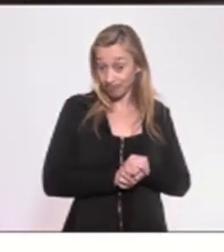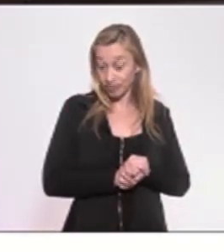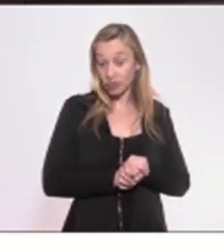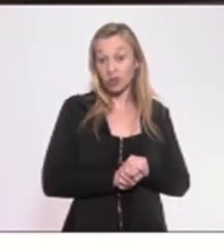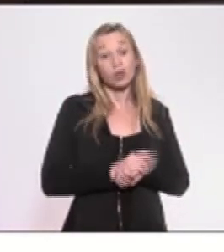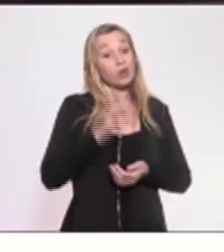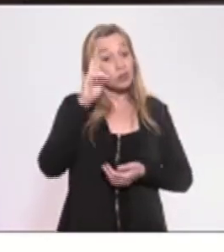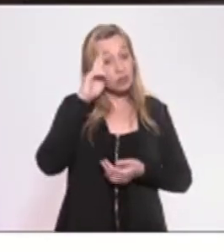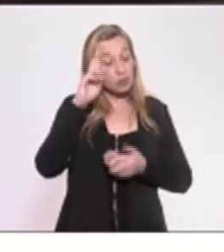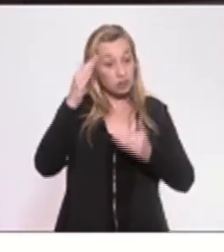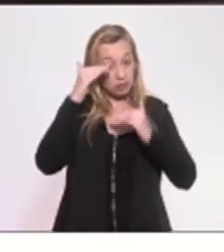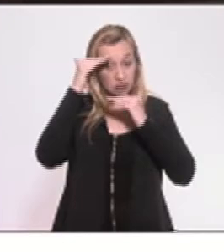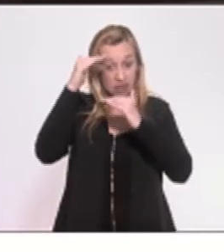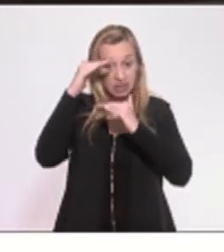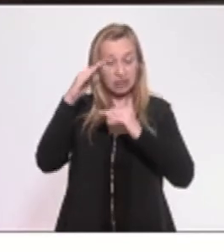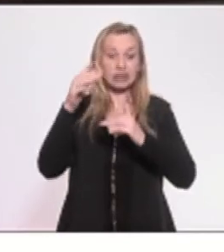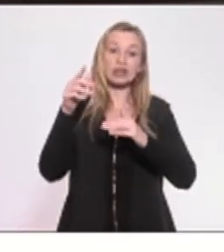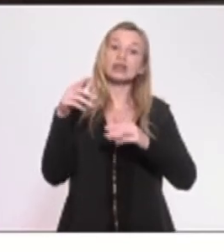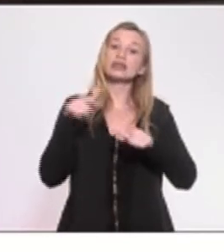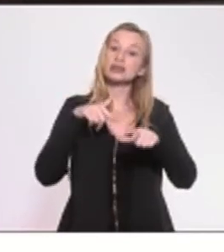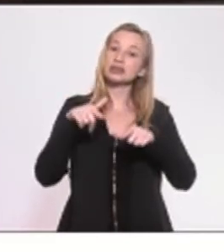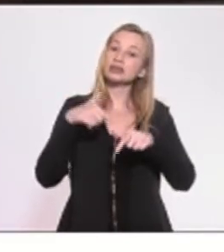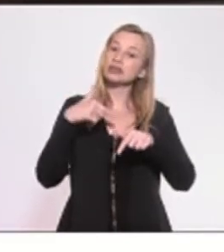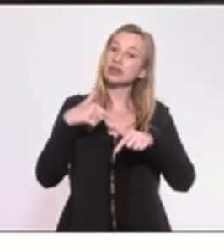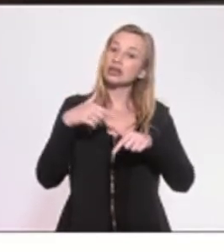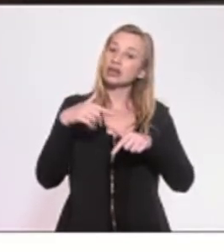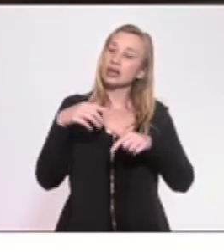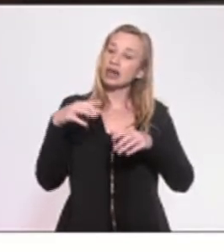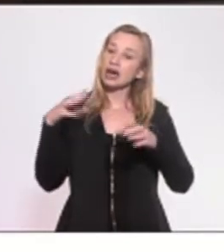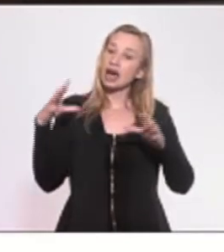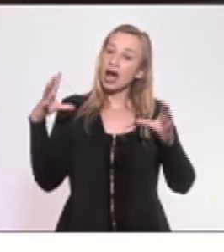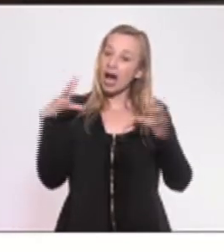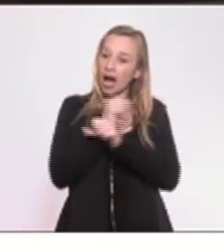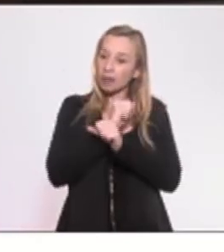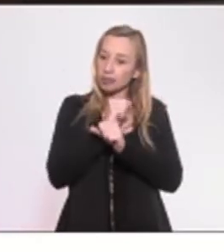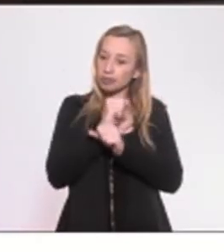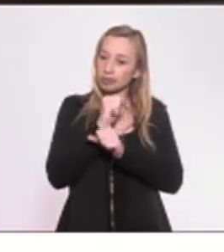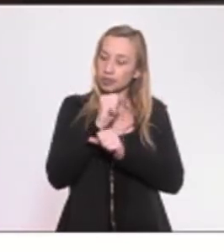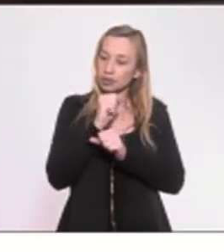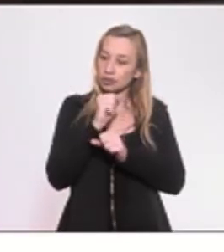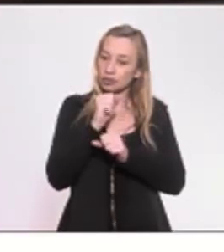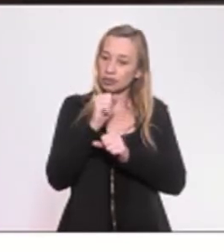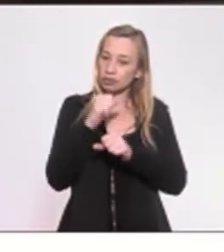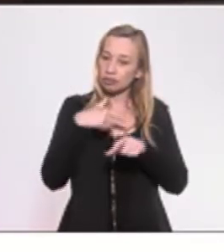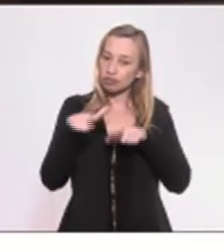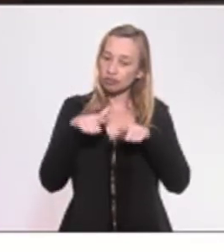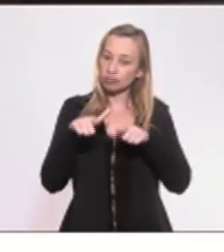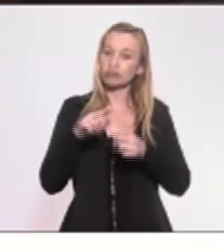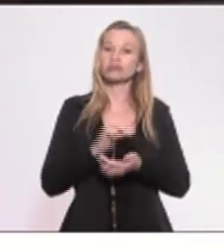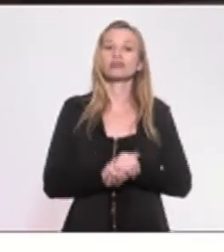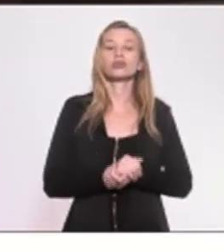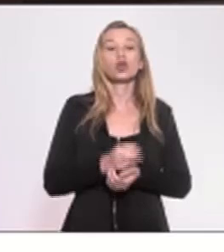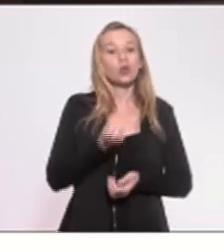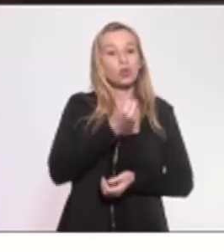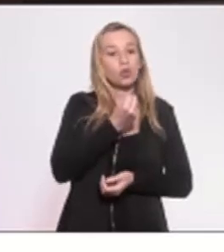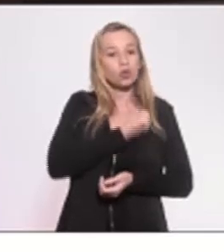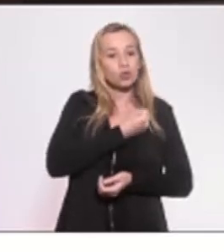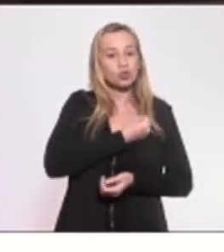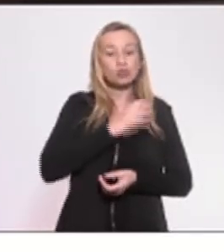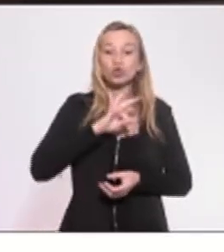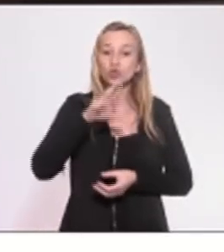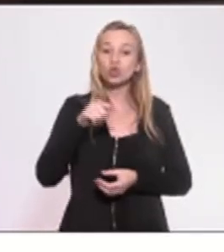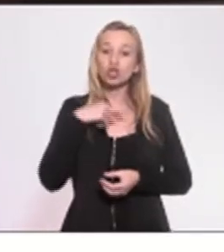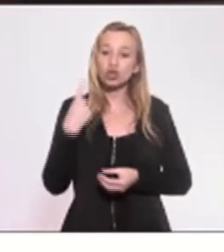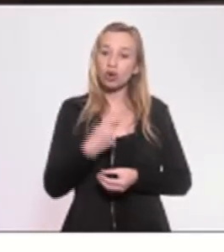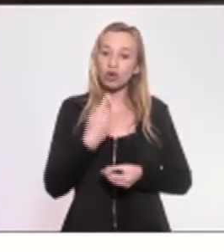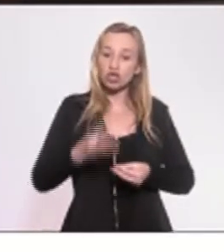trabalha rapidamente com o número, já verificou que tudo aquilo que a gente transfere para a